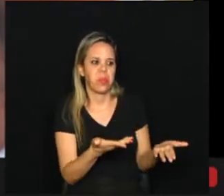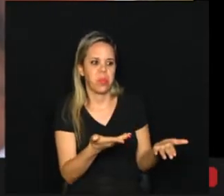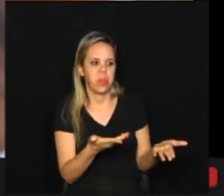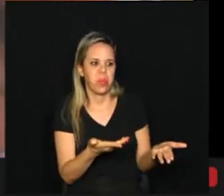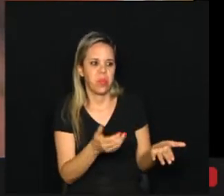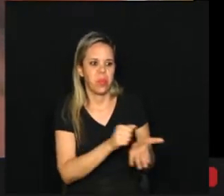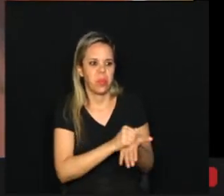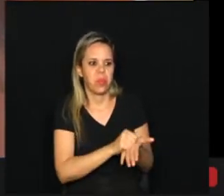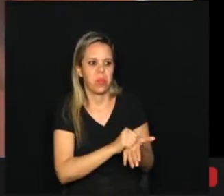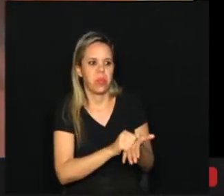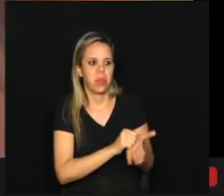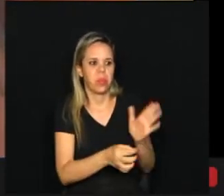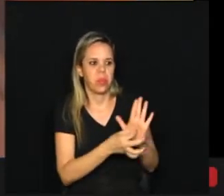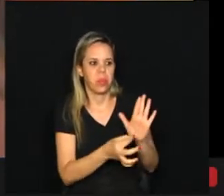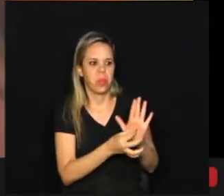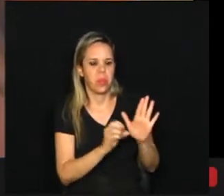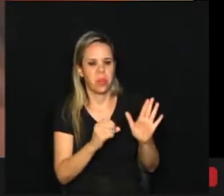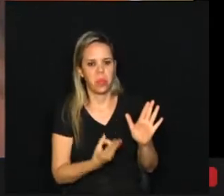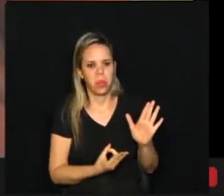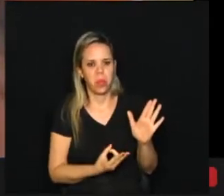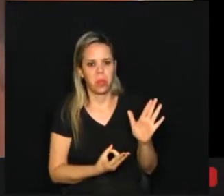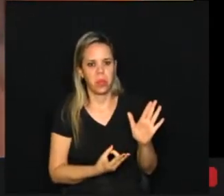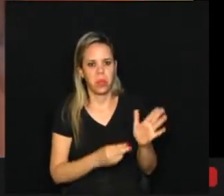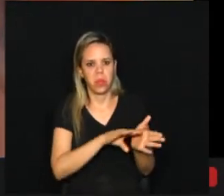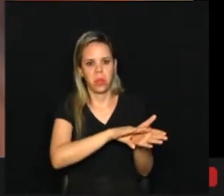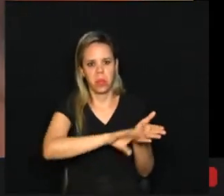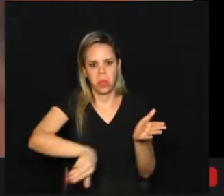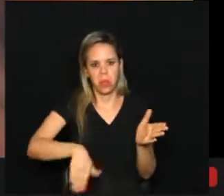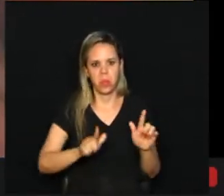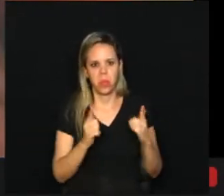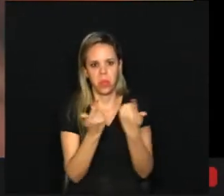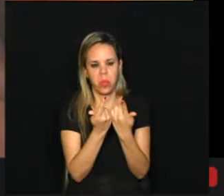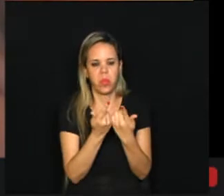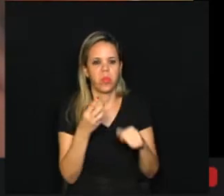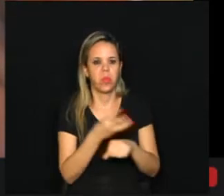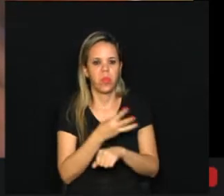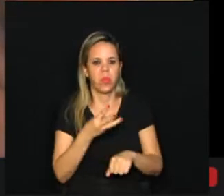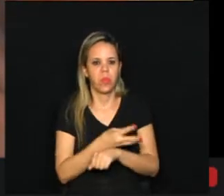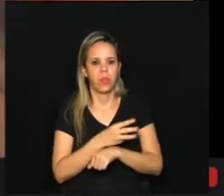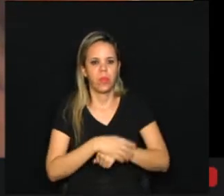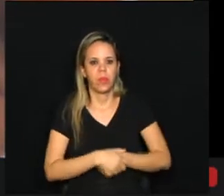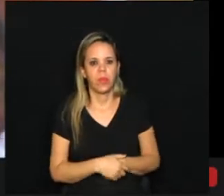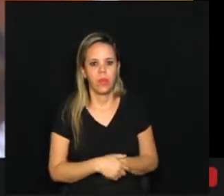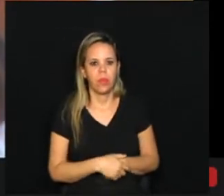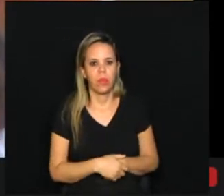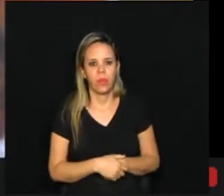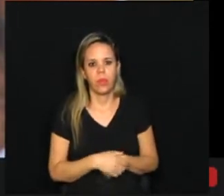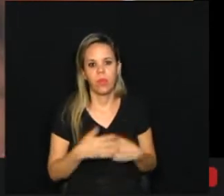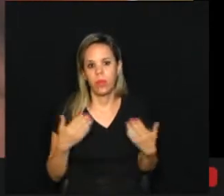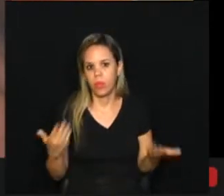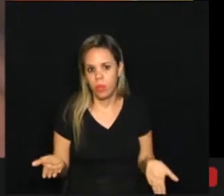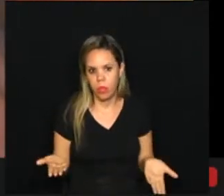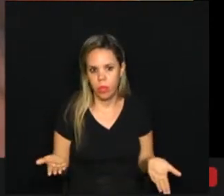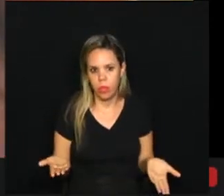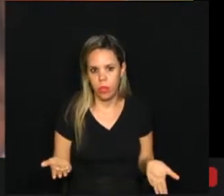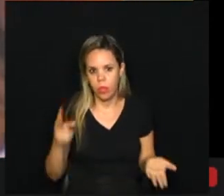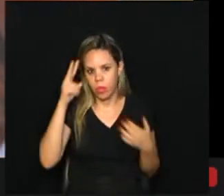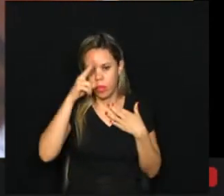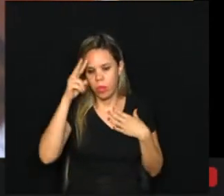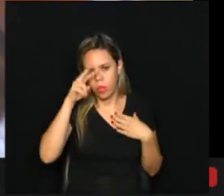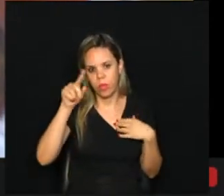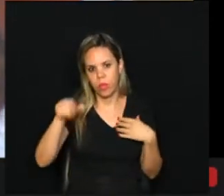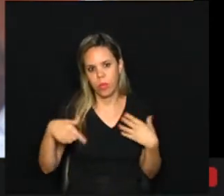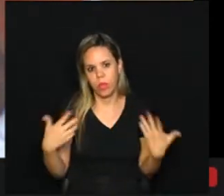apagava aquela sugestão ou ela ia excluir ele do grupo do WhatsApp. Entendeu? Então, a história em si foi